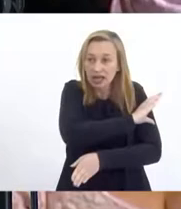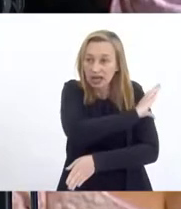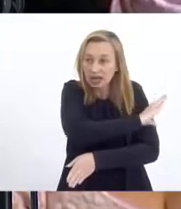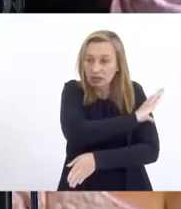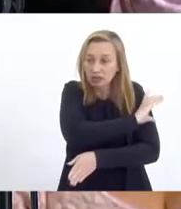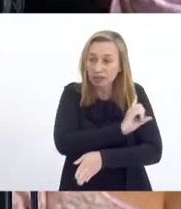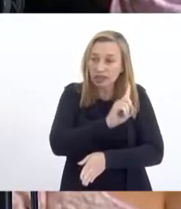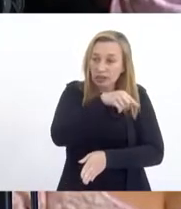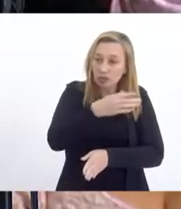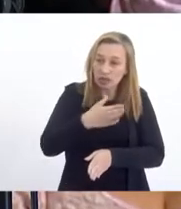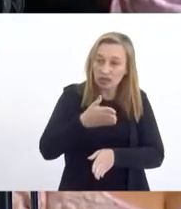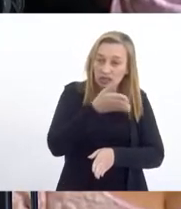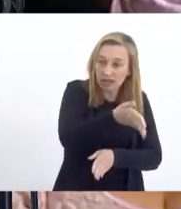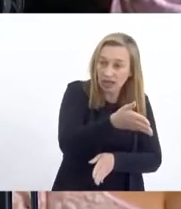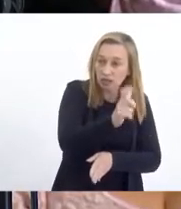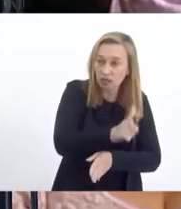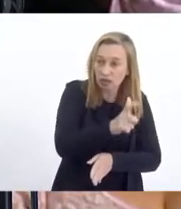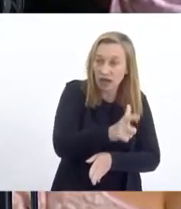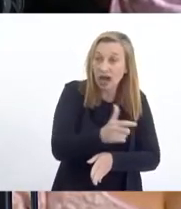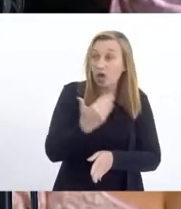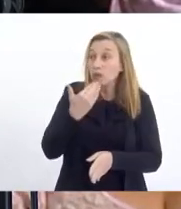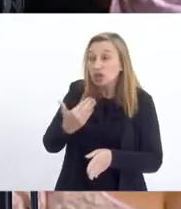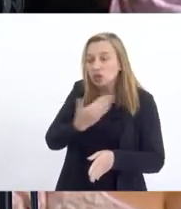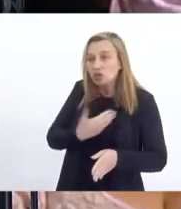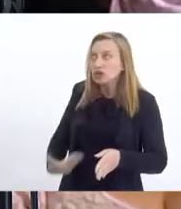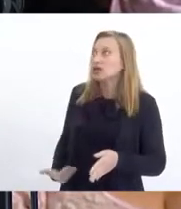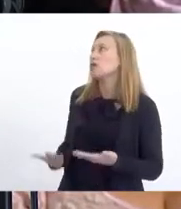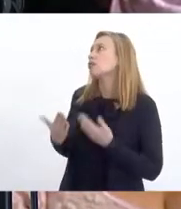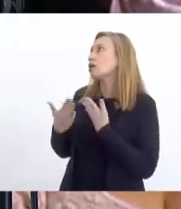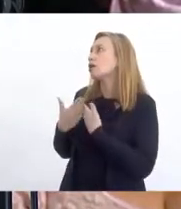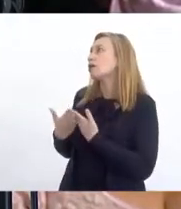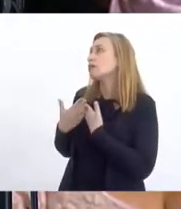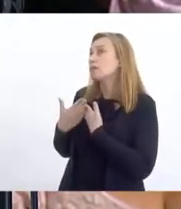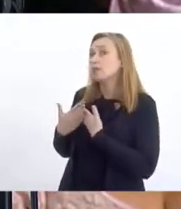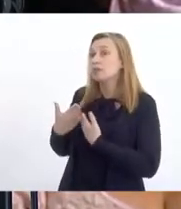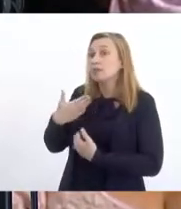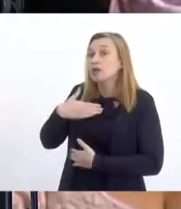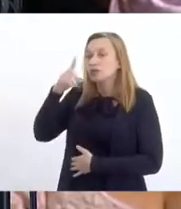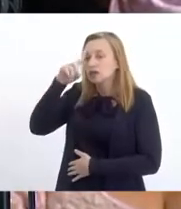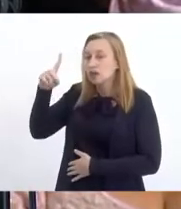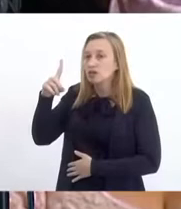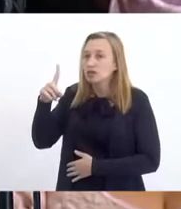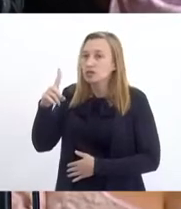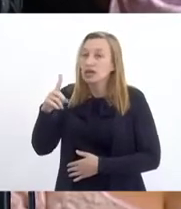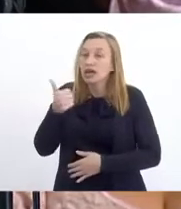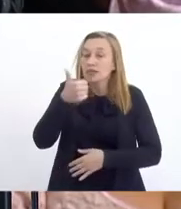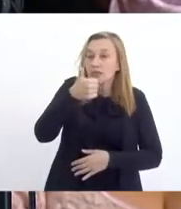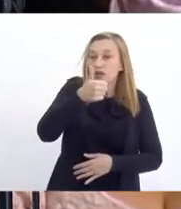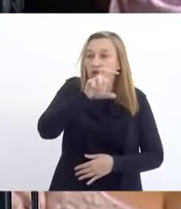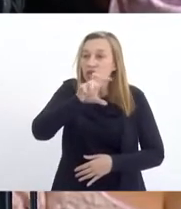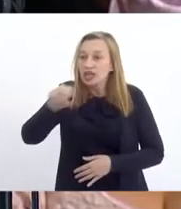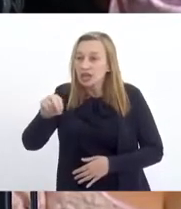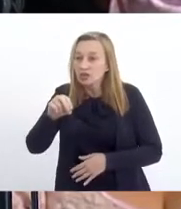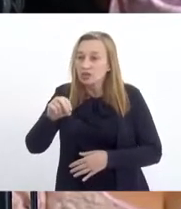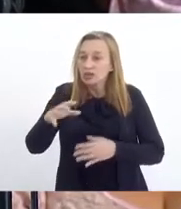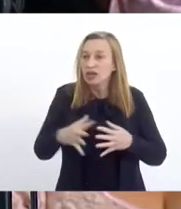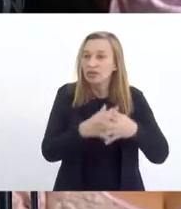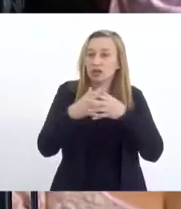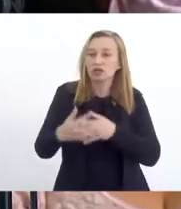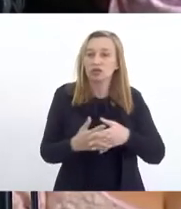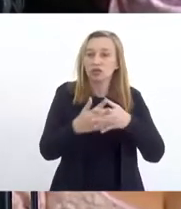de jeito nenhum. A projeção para os próximos anos é 1.500 caminhões por dia